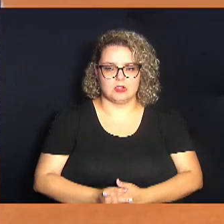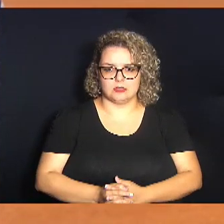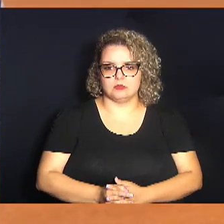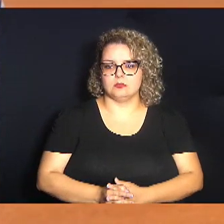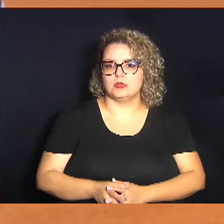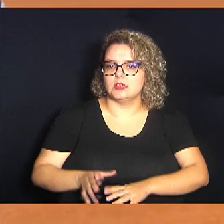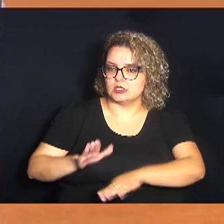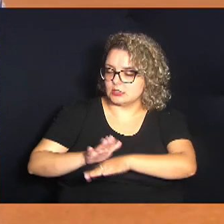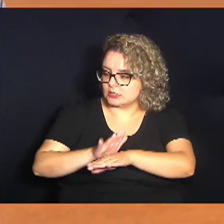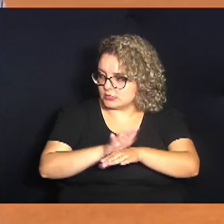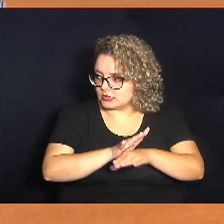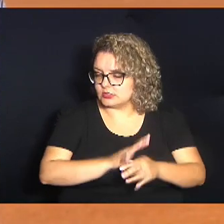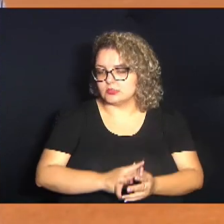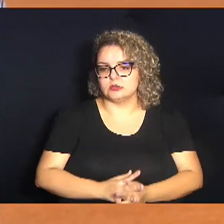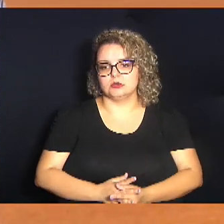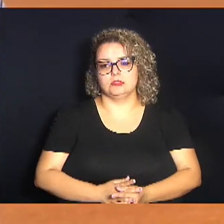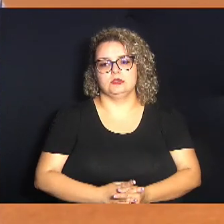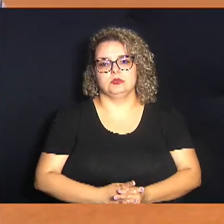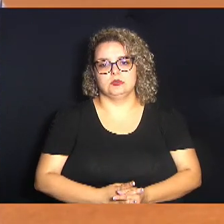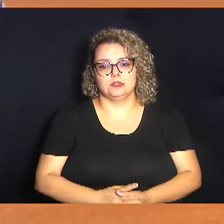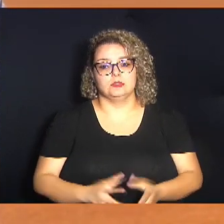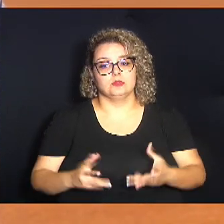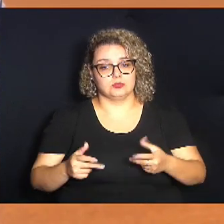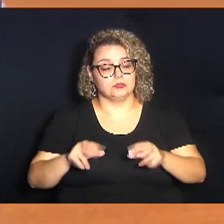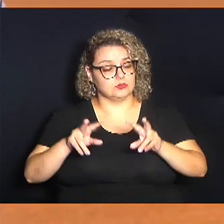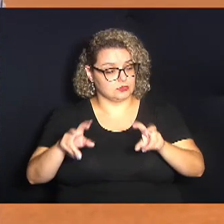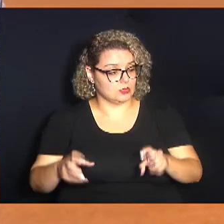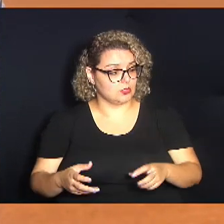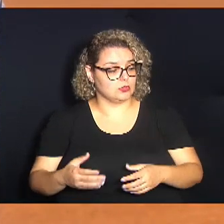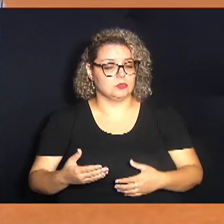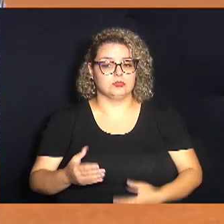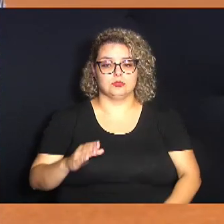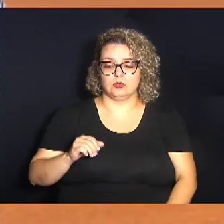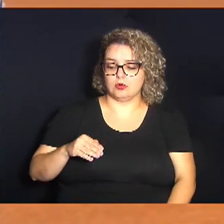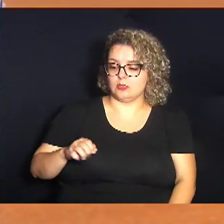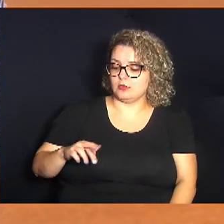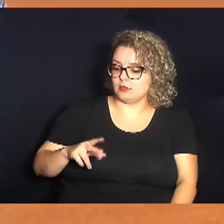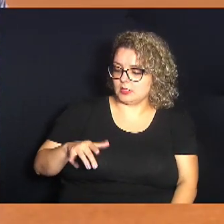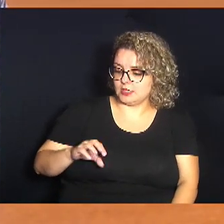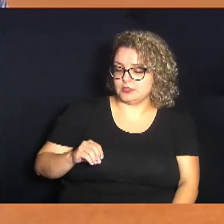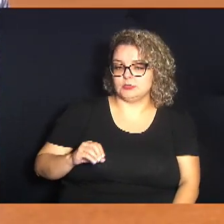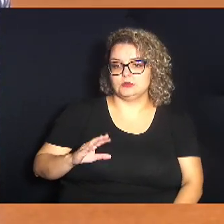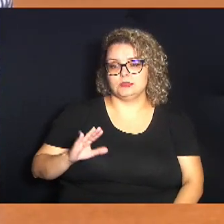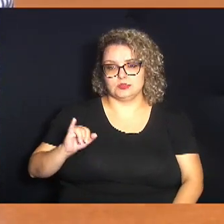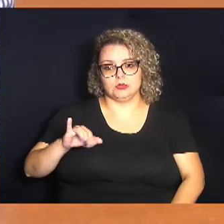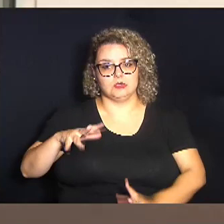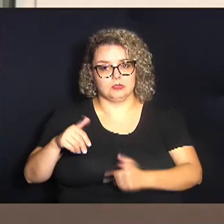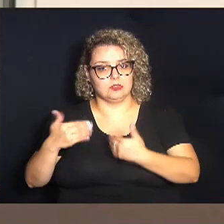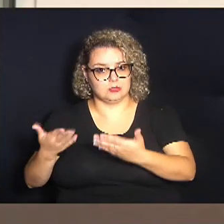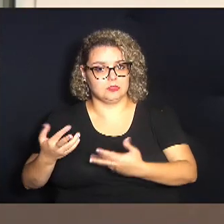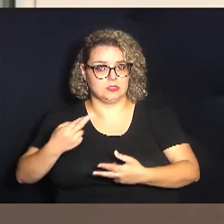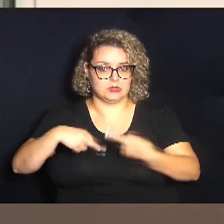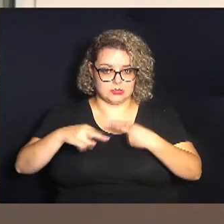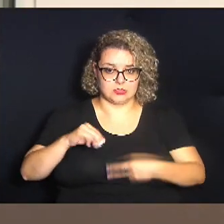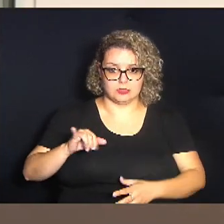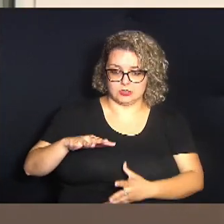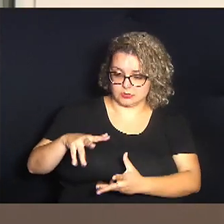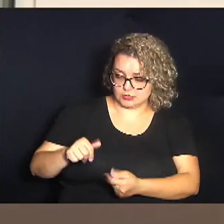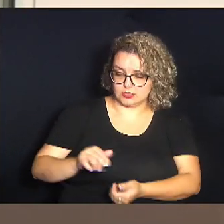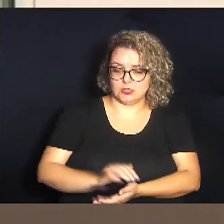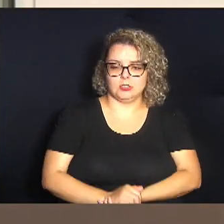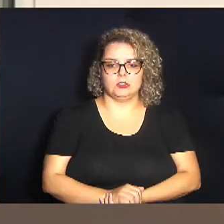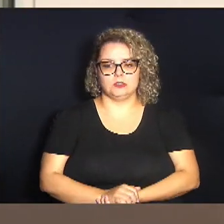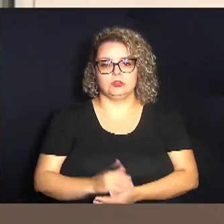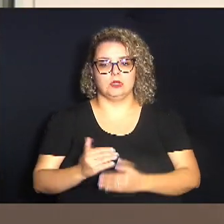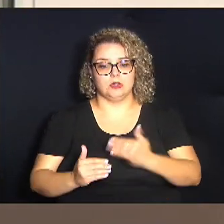colaborar naquilo que tange a questão do comércio exterior e das relações internacionais. Além da